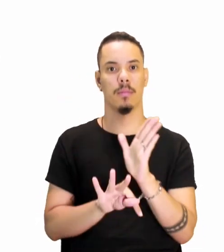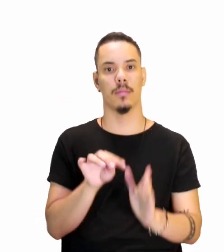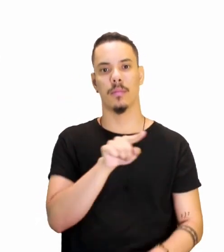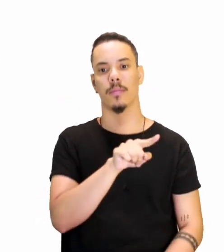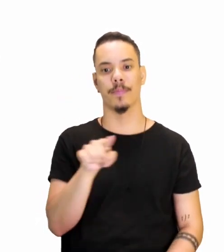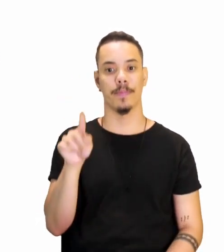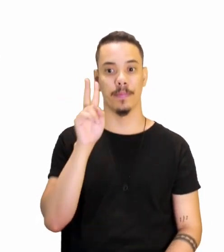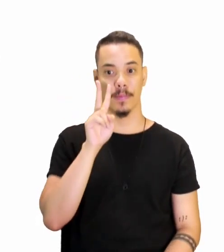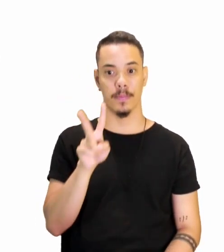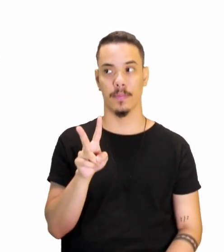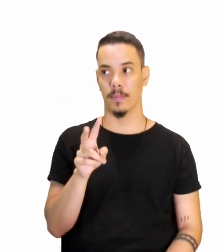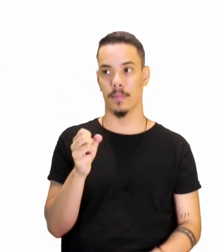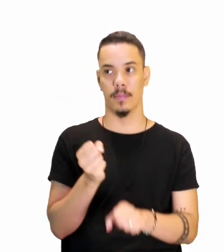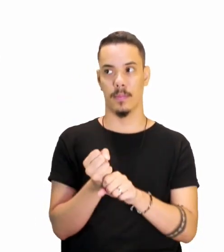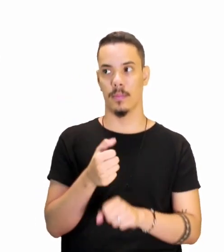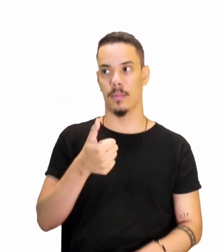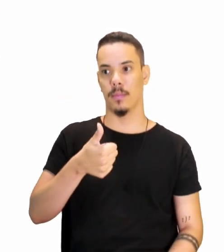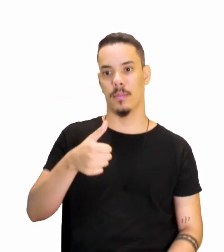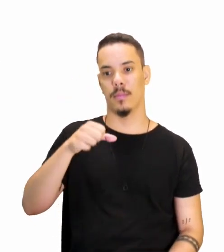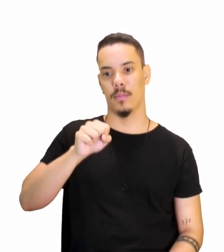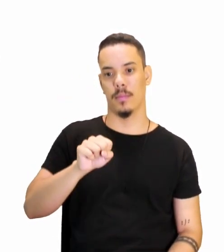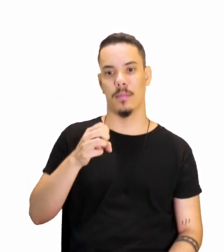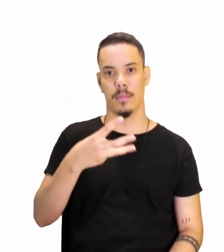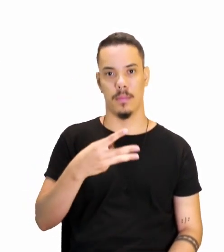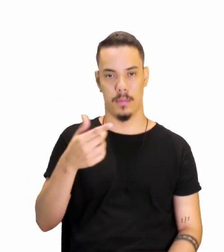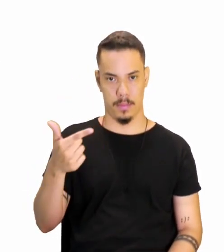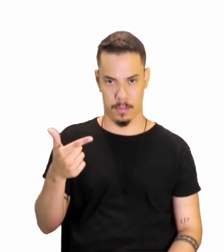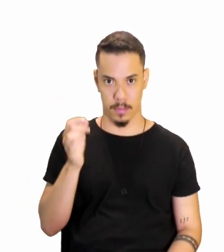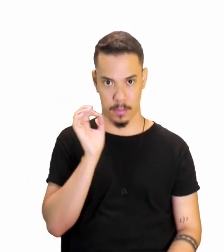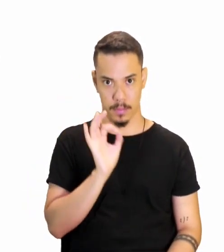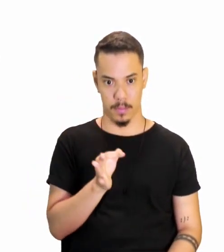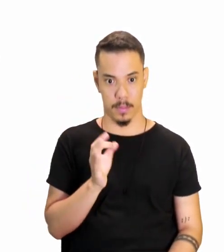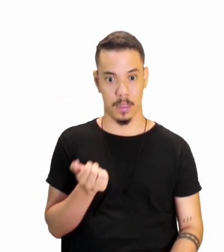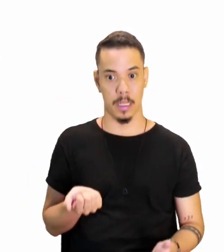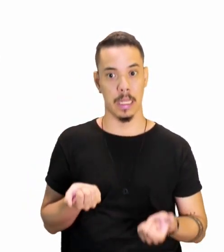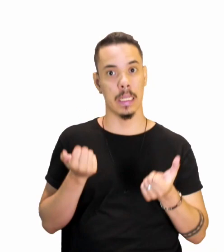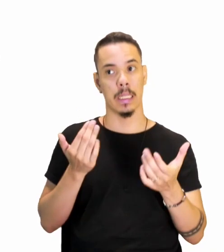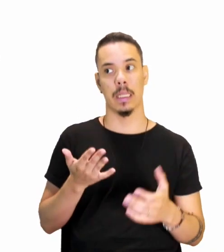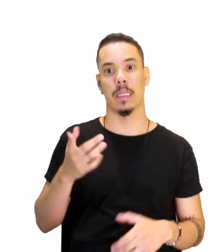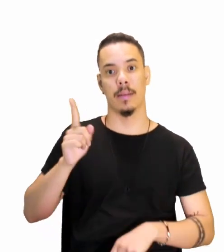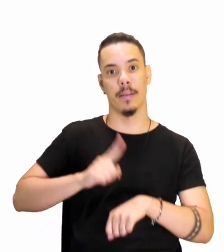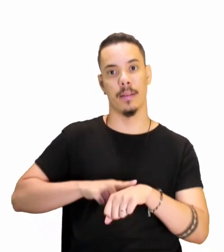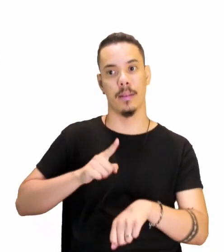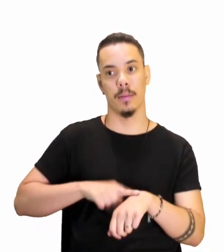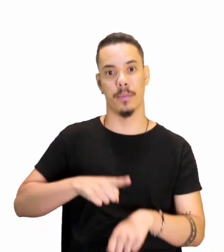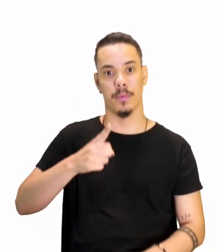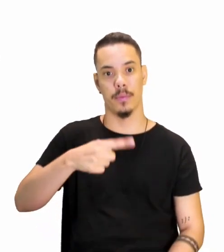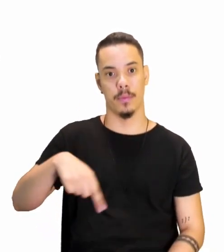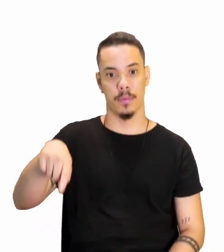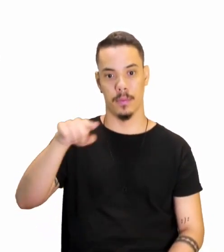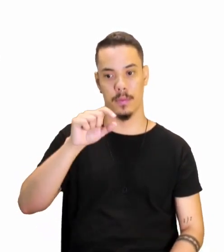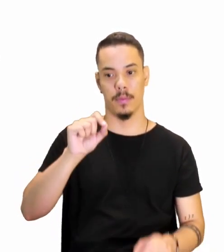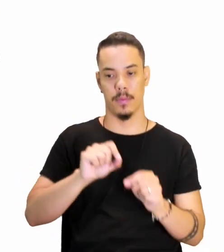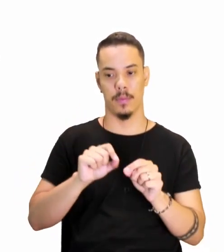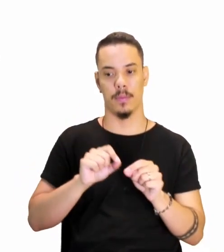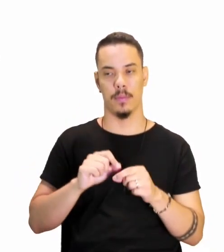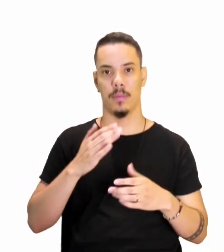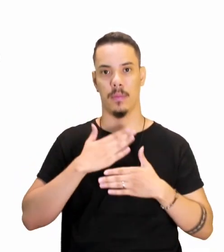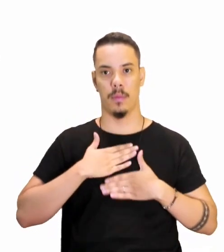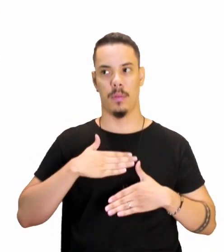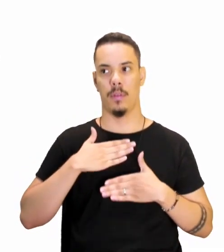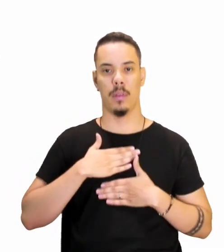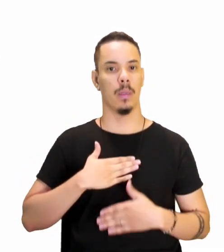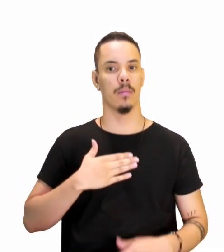de 1832. Beleza? Dá um tempinho para você fazer com calma, tá?